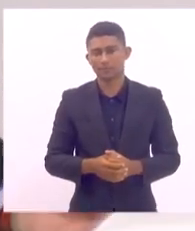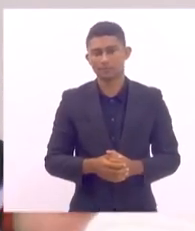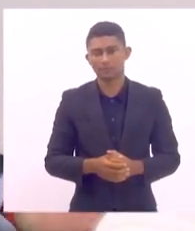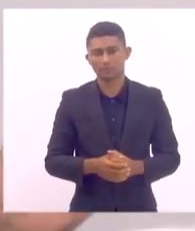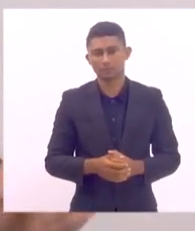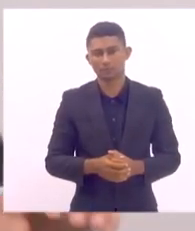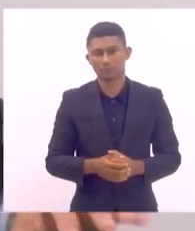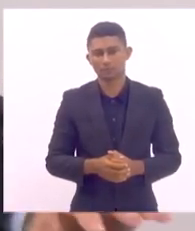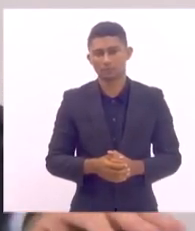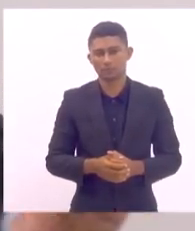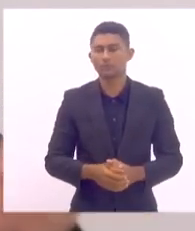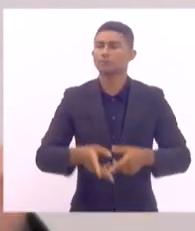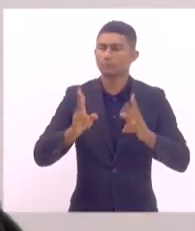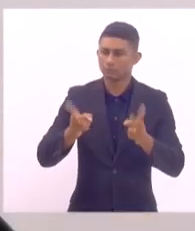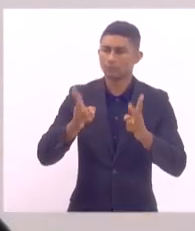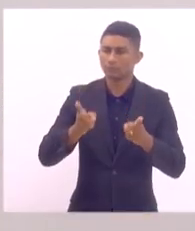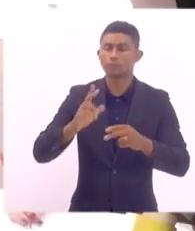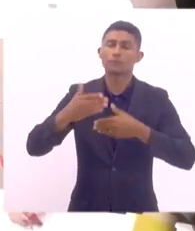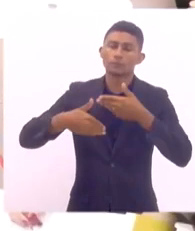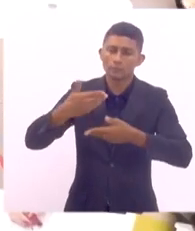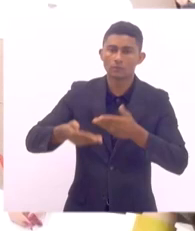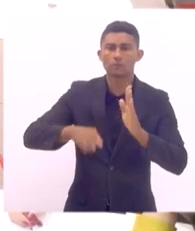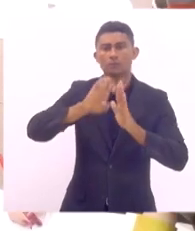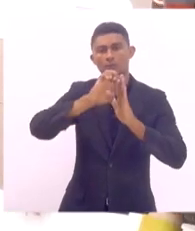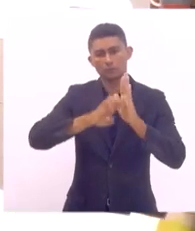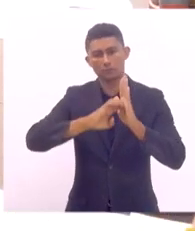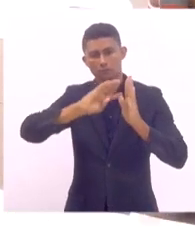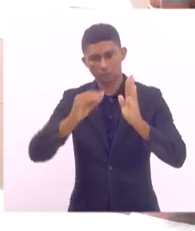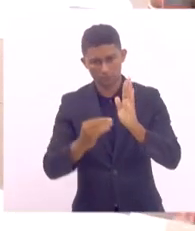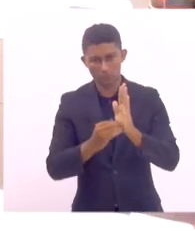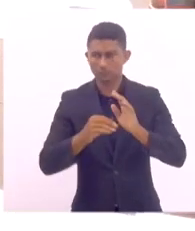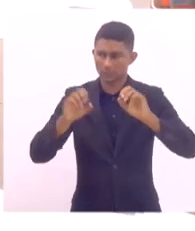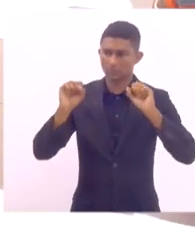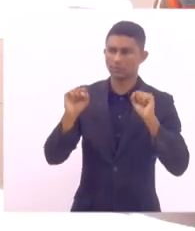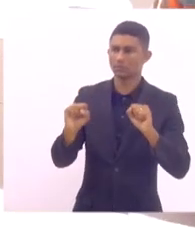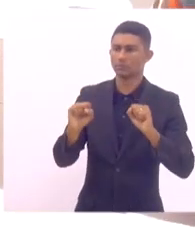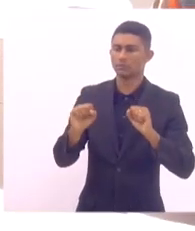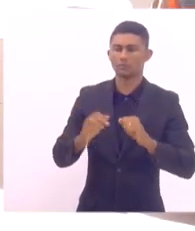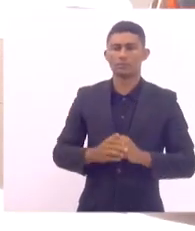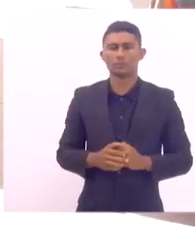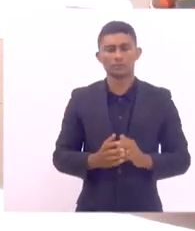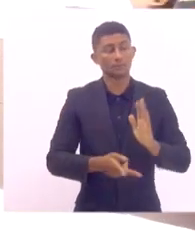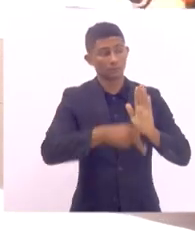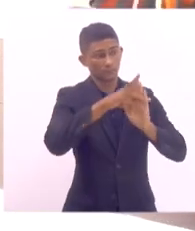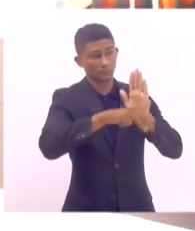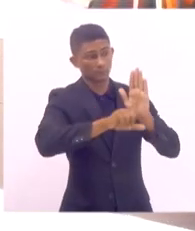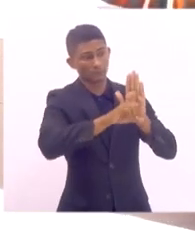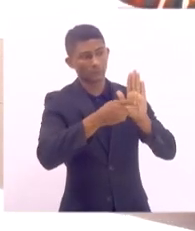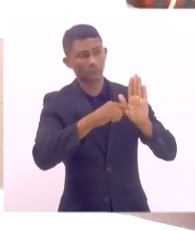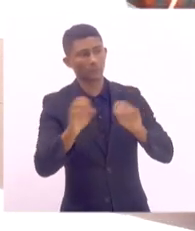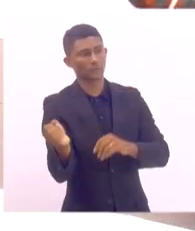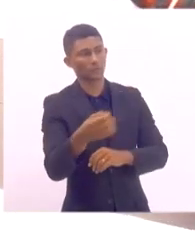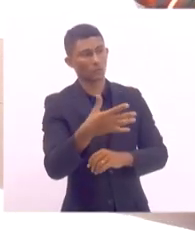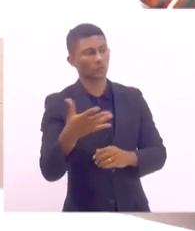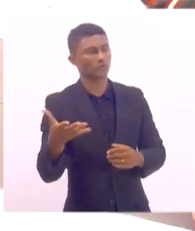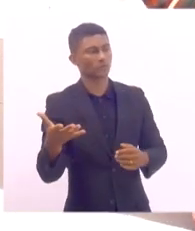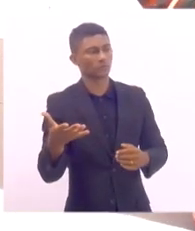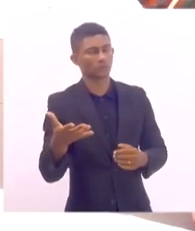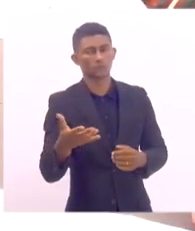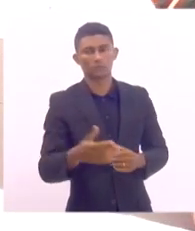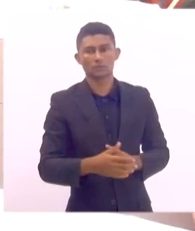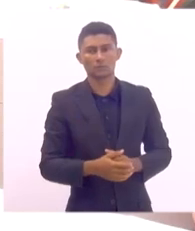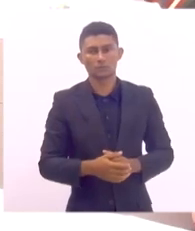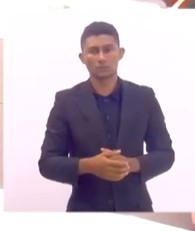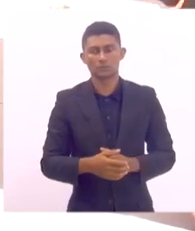A gente mantém e faz okay. Por emenda depois? Pode ser assim? Pode ser, presidente. Pode ser, Luiz? Projeto novo, Luiz? Não. Mantém e faz em cima. É porque é